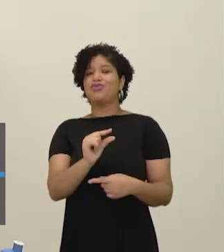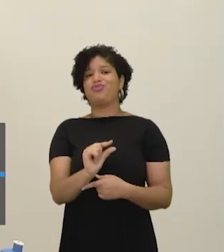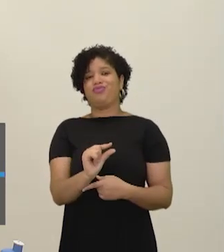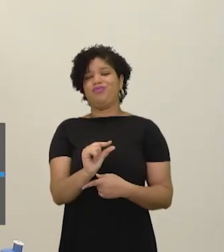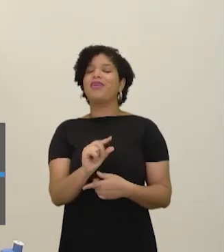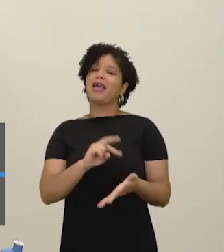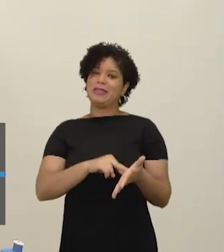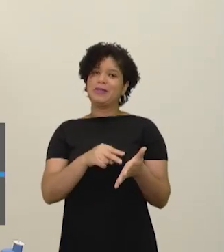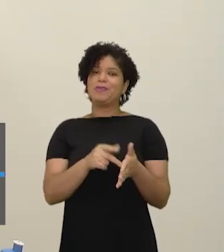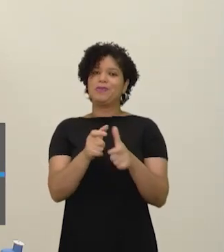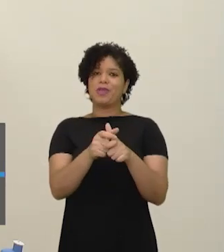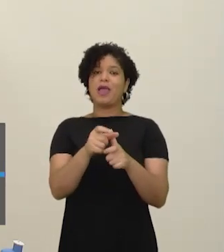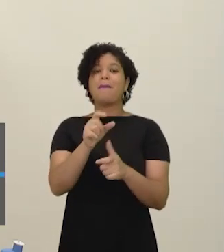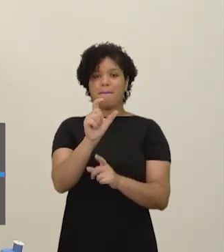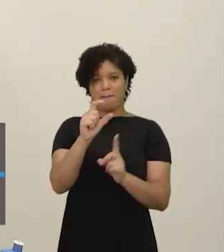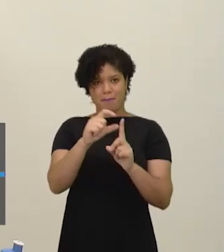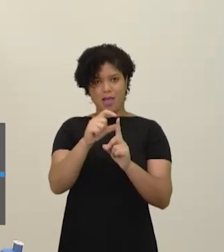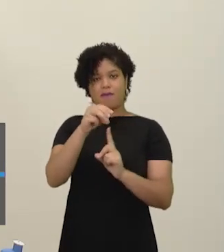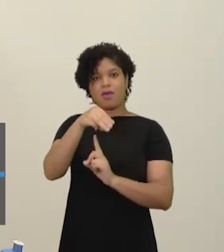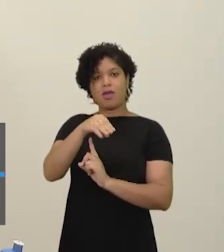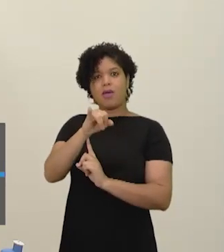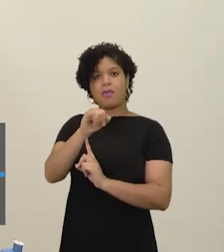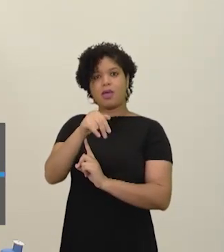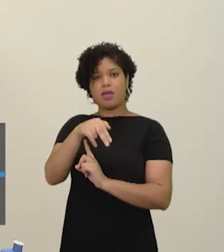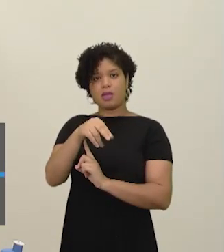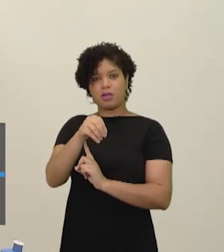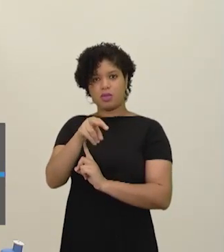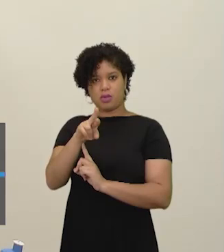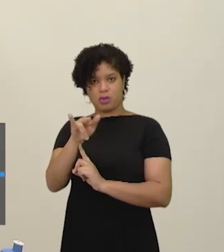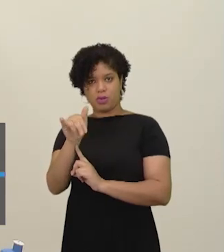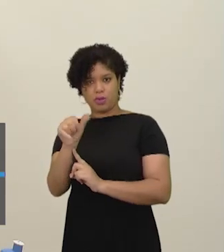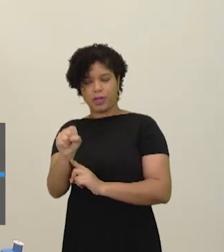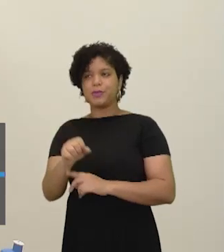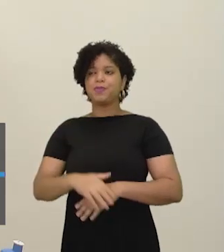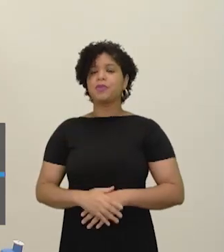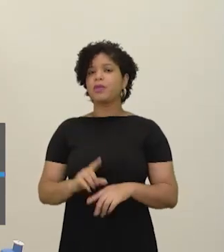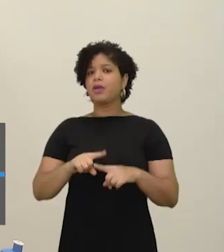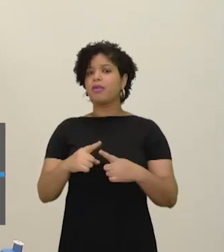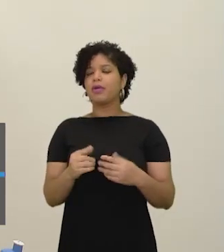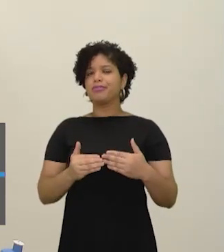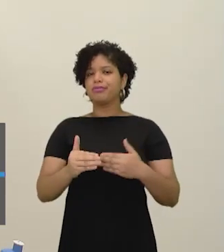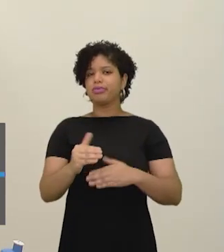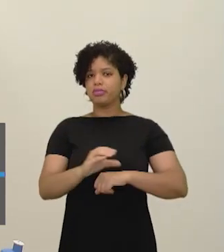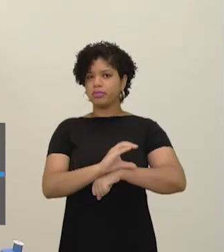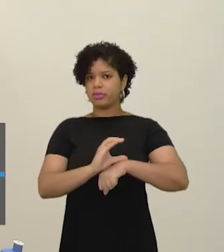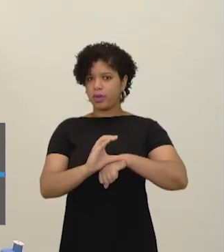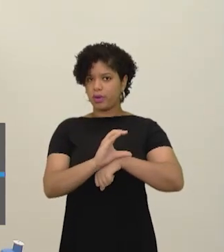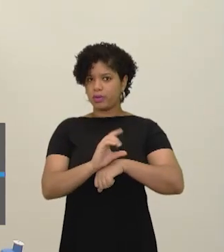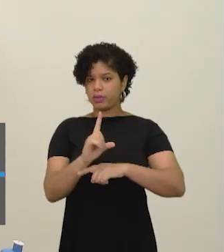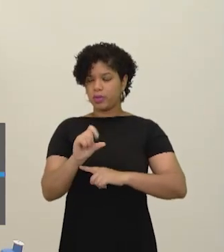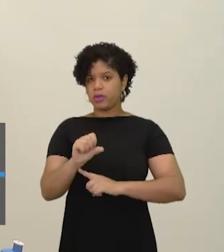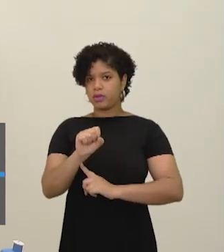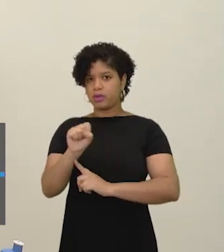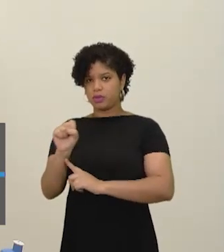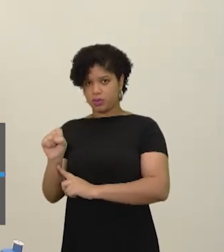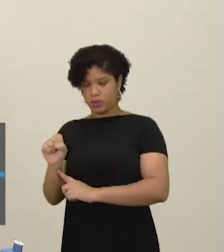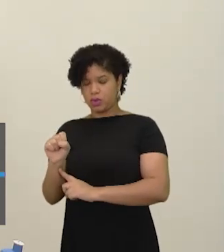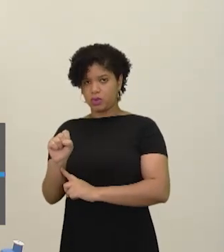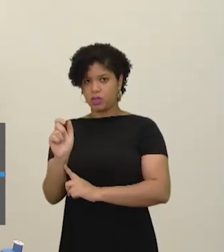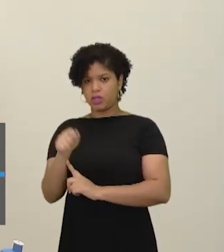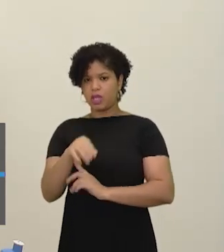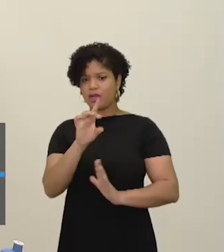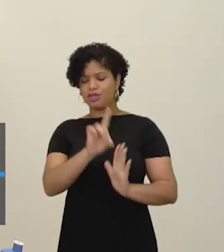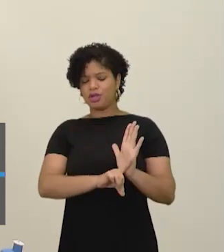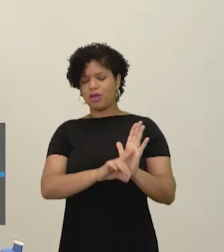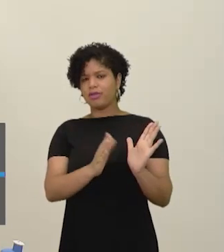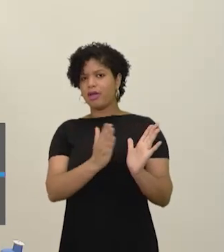civil-militar. E aí, com a Constituição, nós vamos ver que, inclusive, eles tiveram direitos a indicar